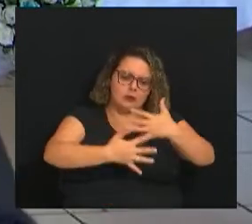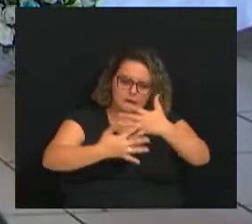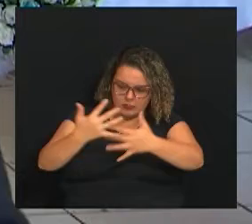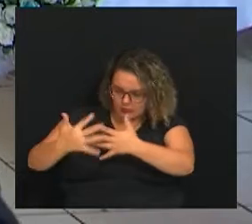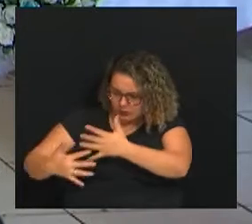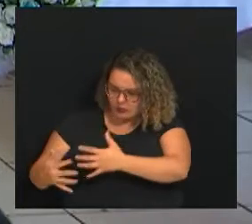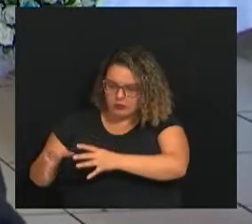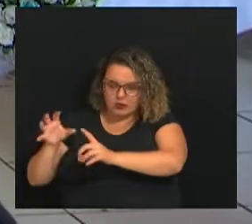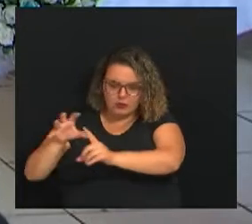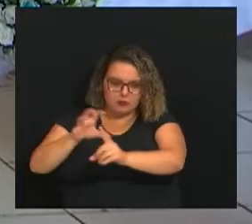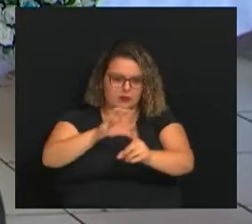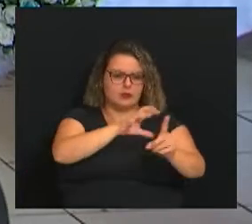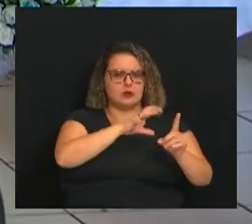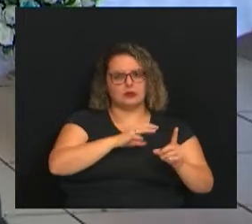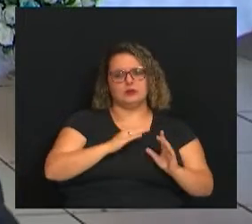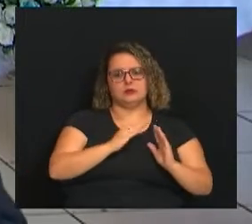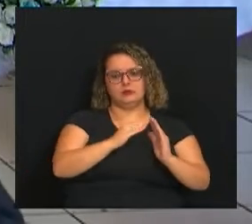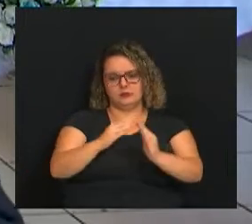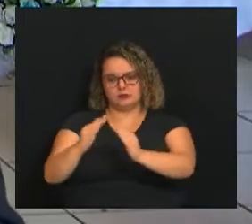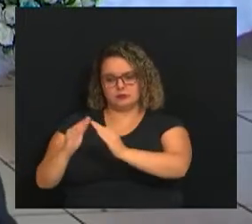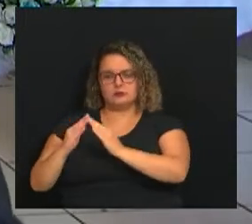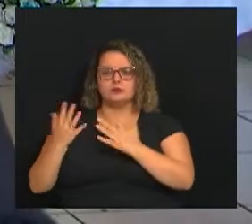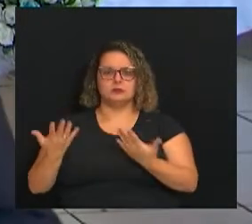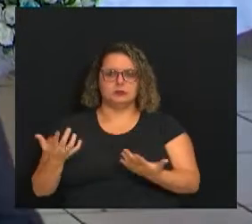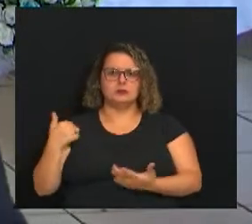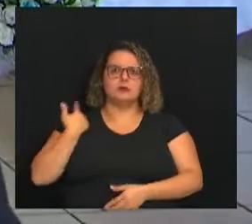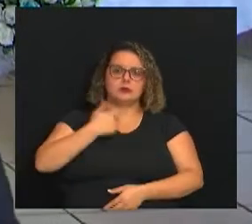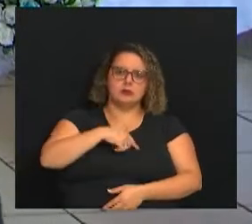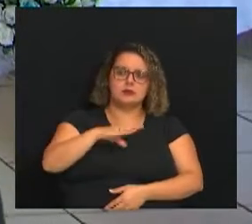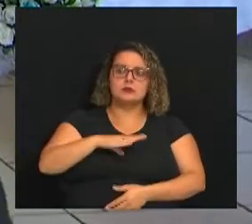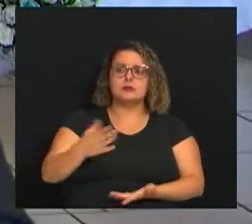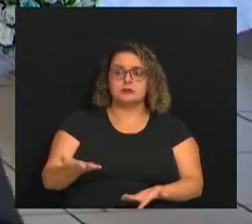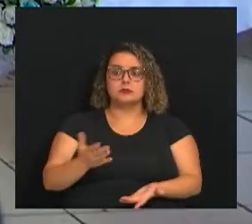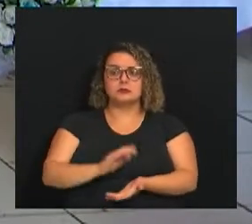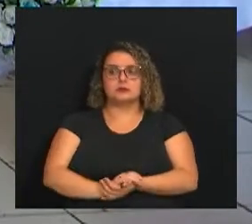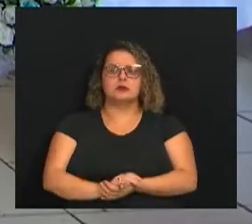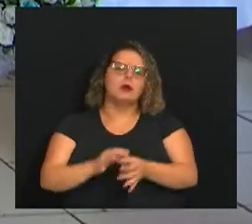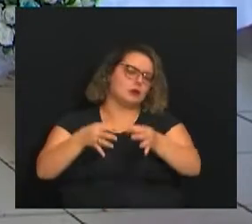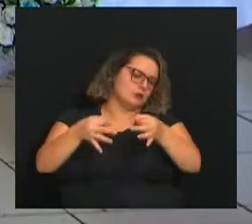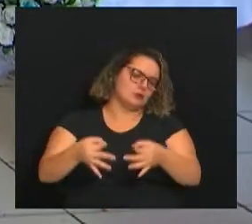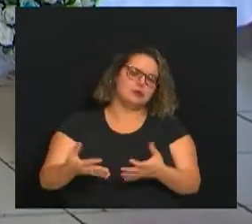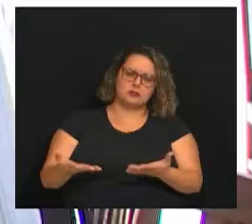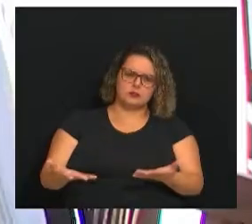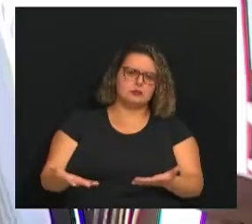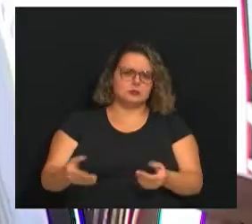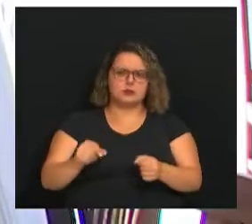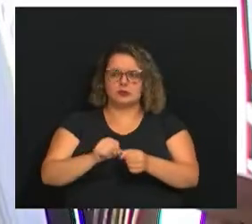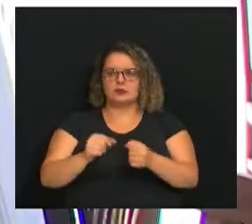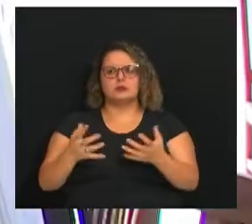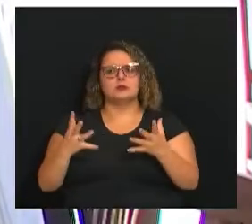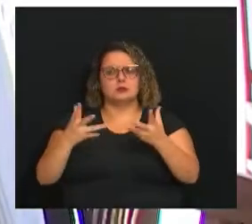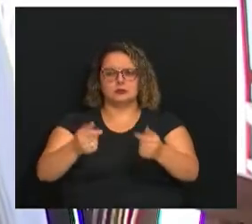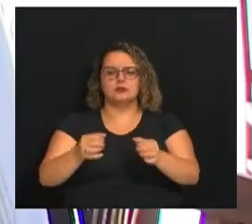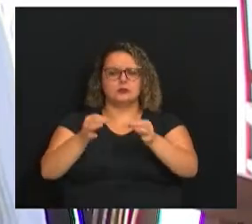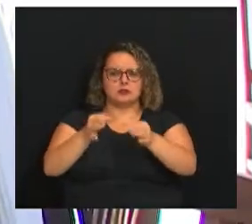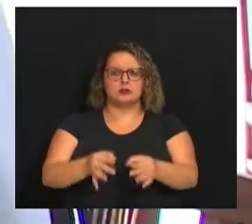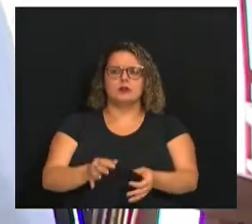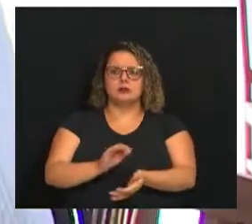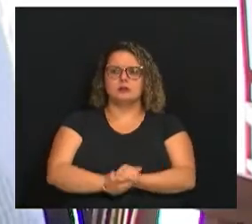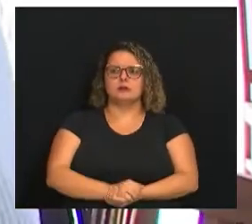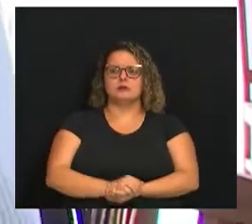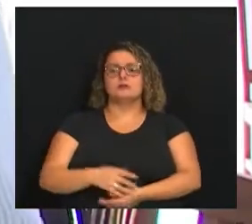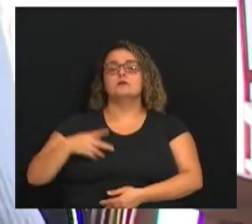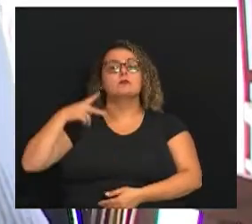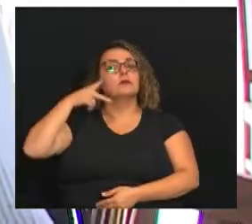dos munícipes dessa região metropolitana. Então, nada mais justo do que fazer essa integração. O parlamento é fundamental para